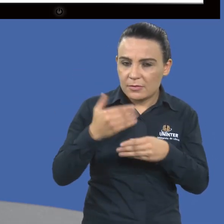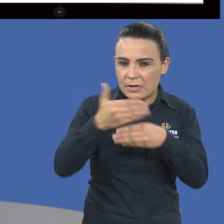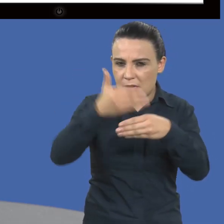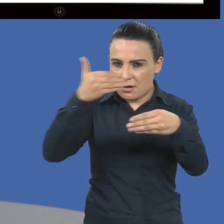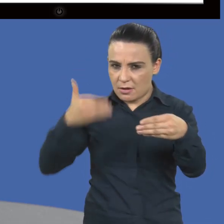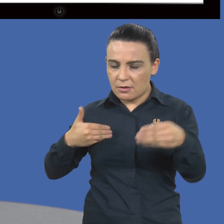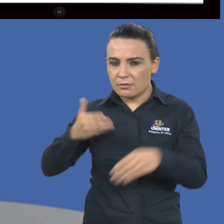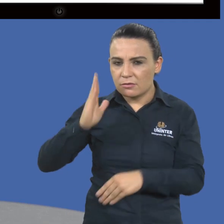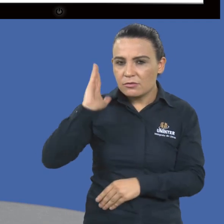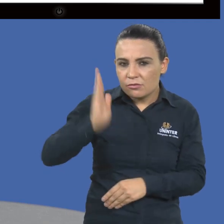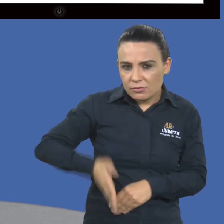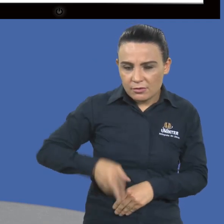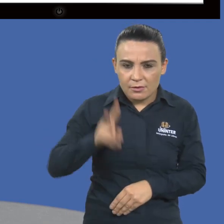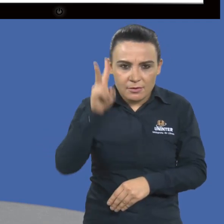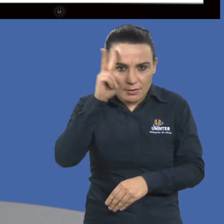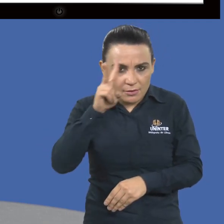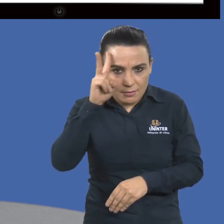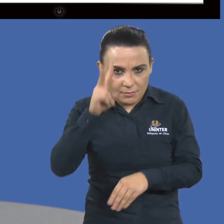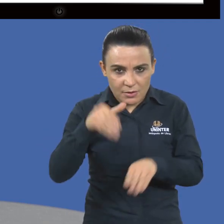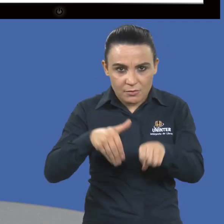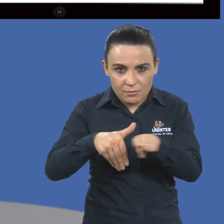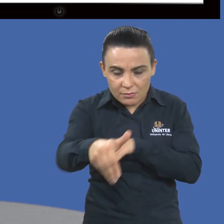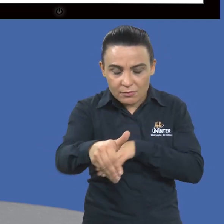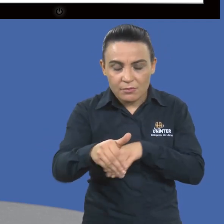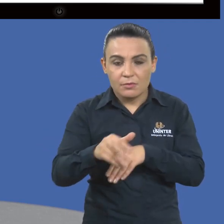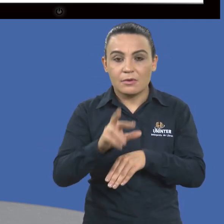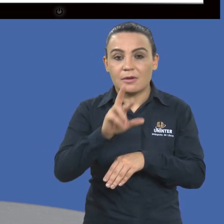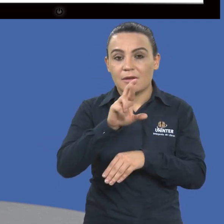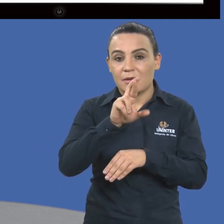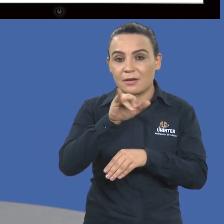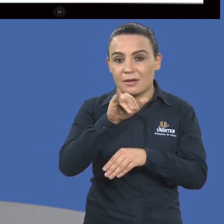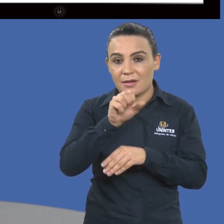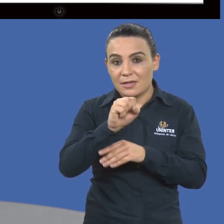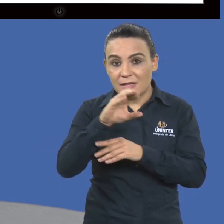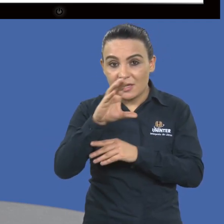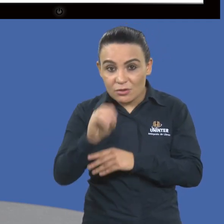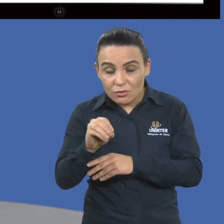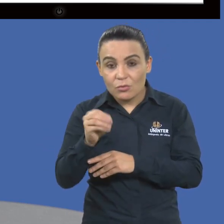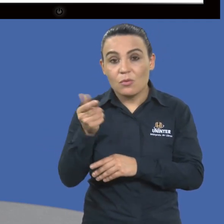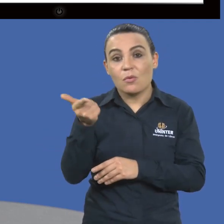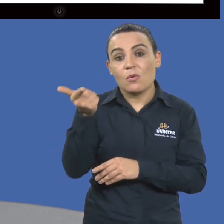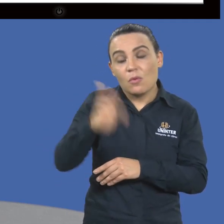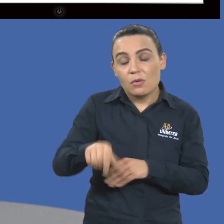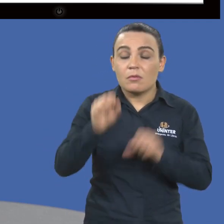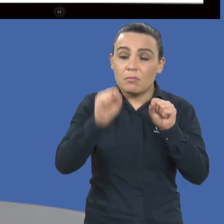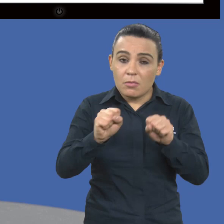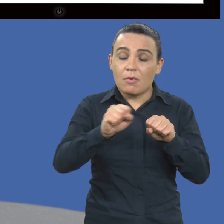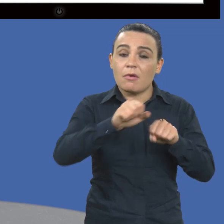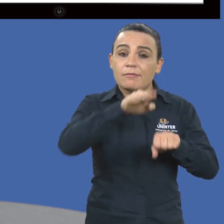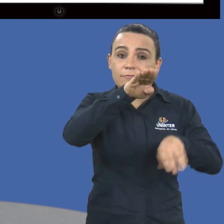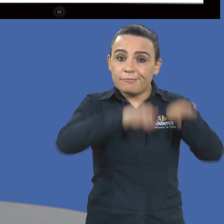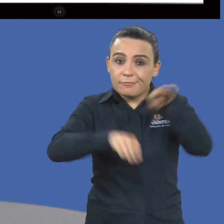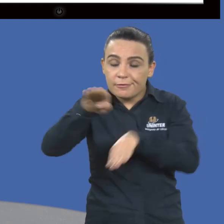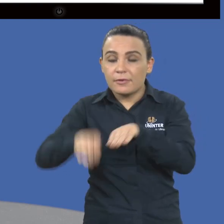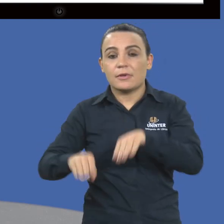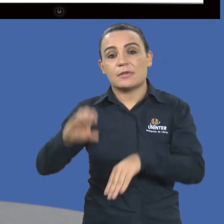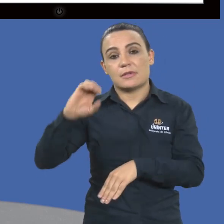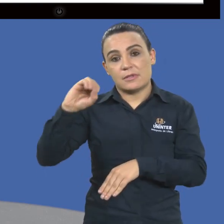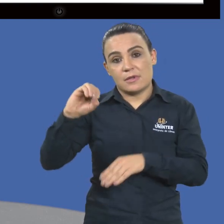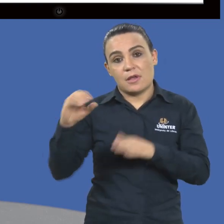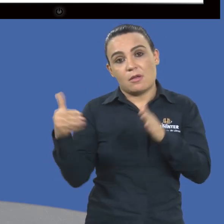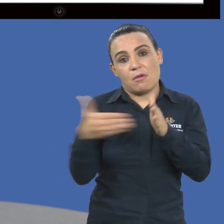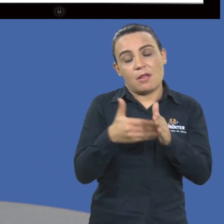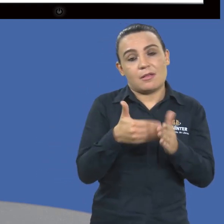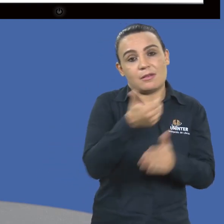comentei um pouquinho atrás, é que o risco de recorrência pode